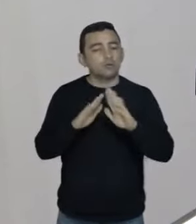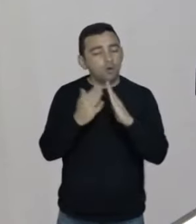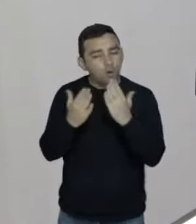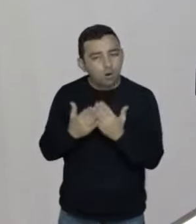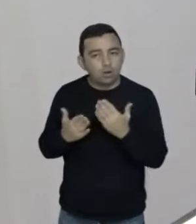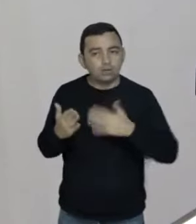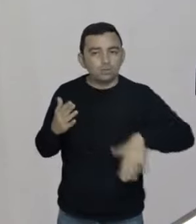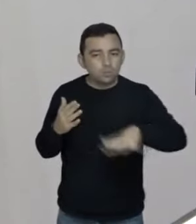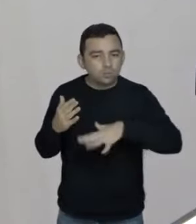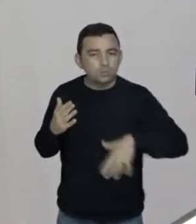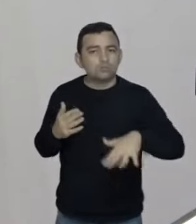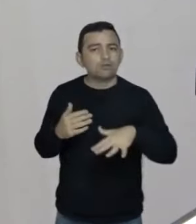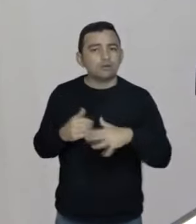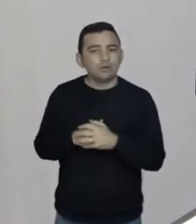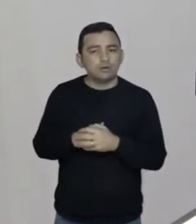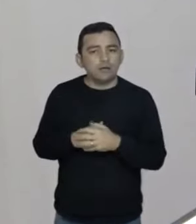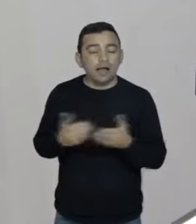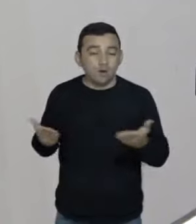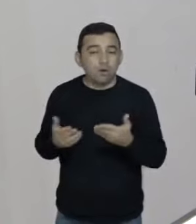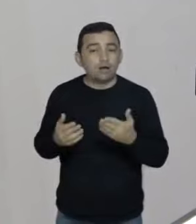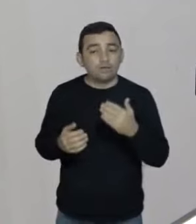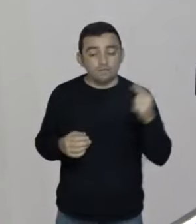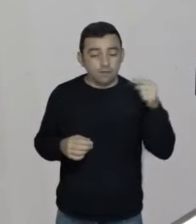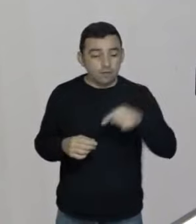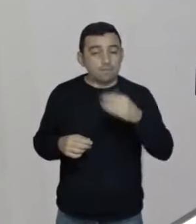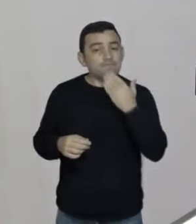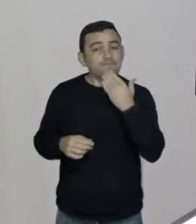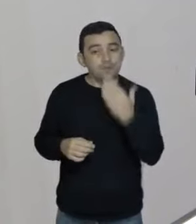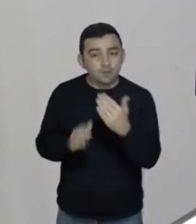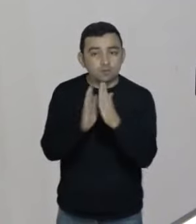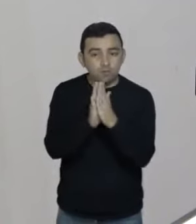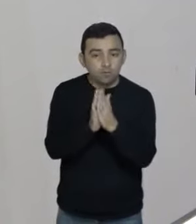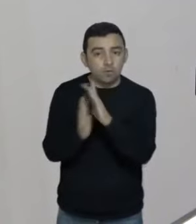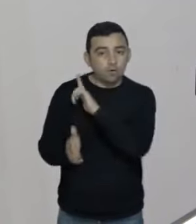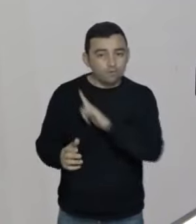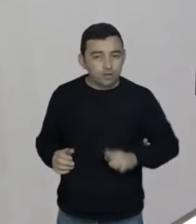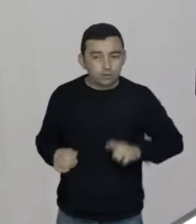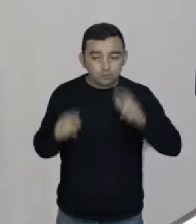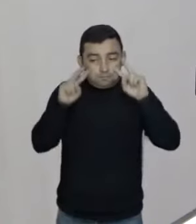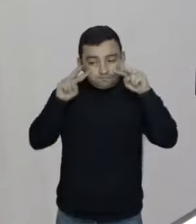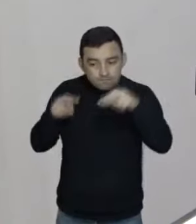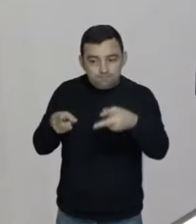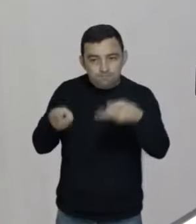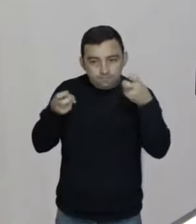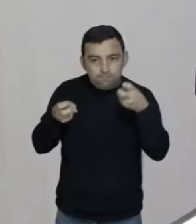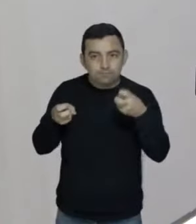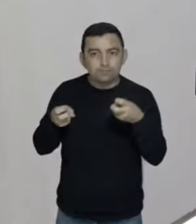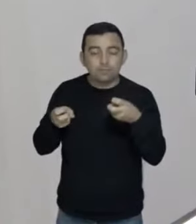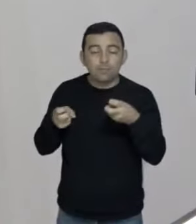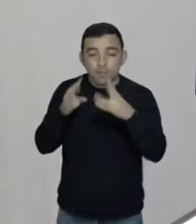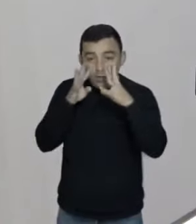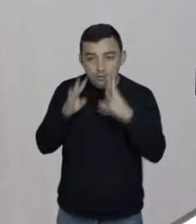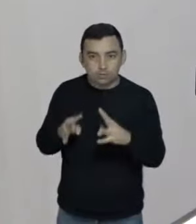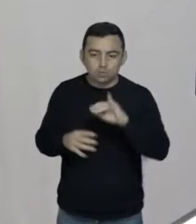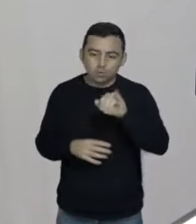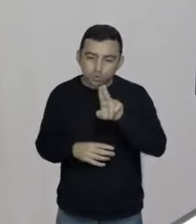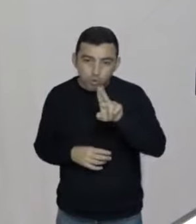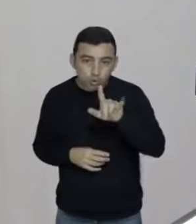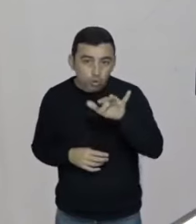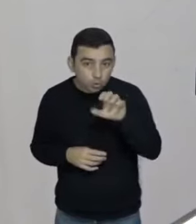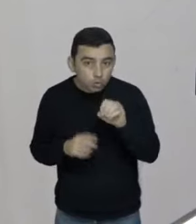vimos aqui pedir que o governo do estado olhe para Comunidade das duas unidades escolares da Júlio da Costa